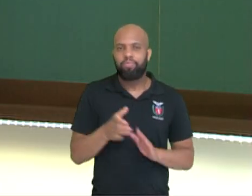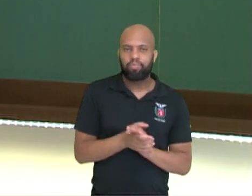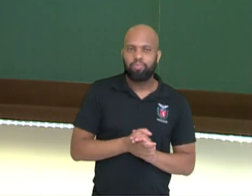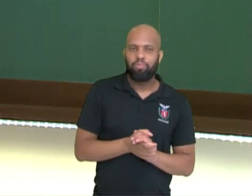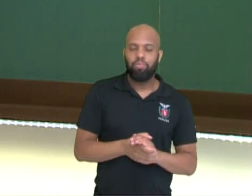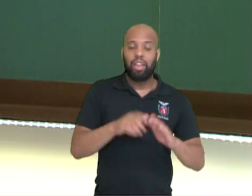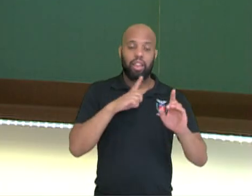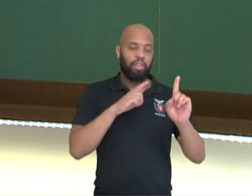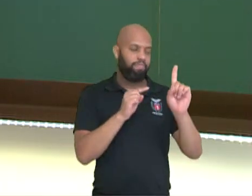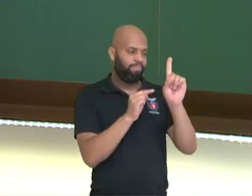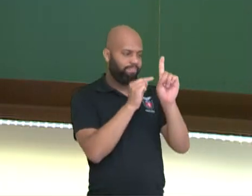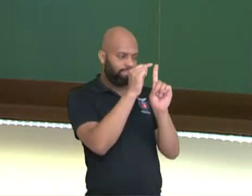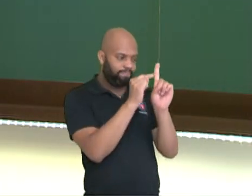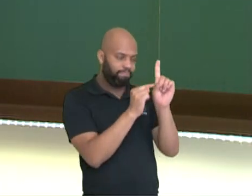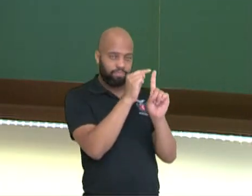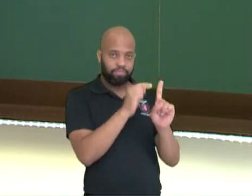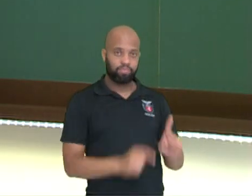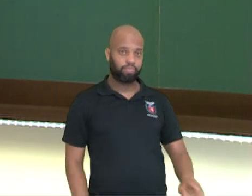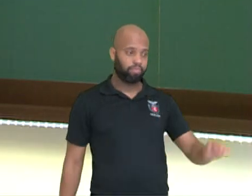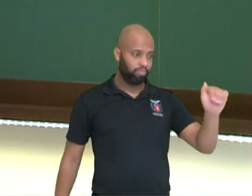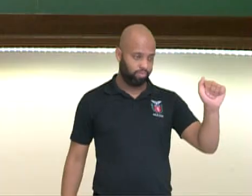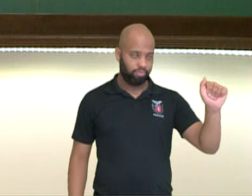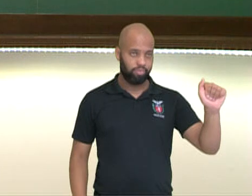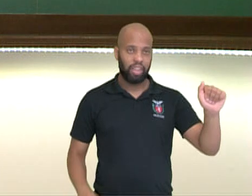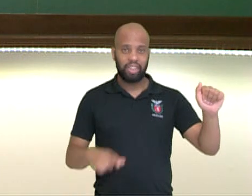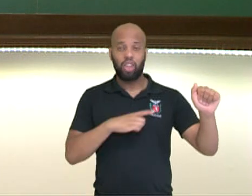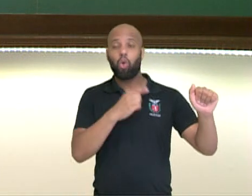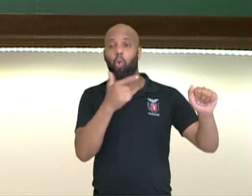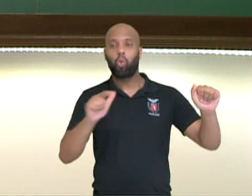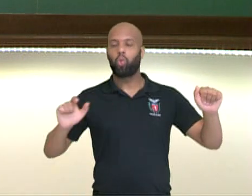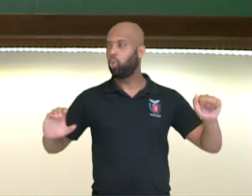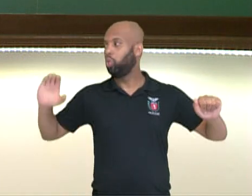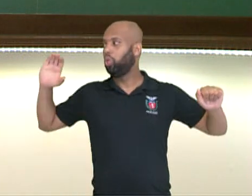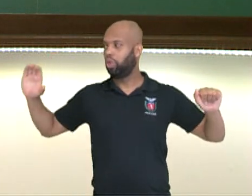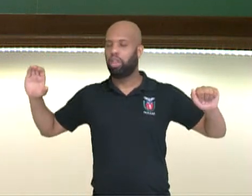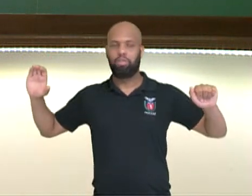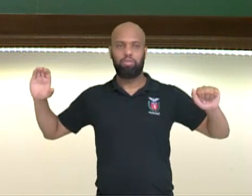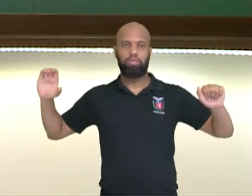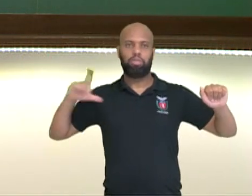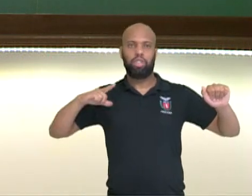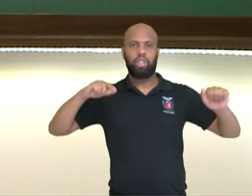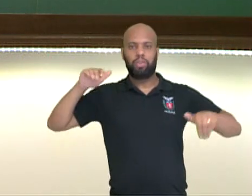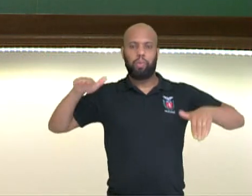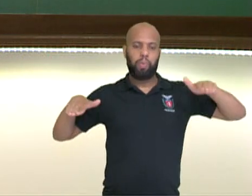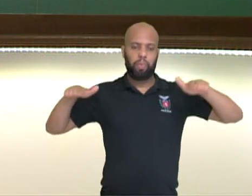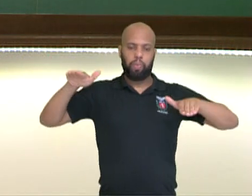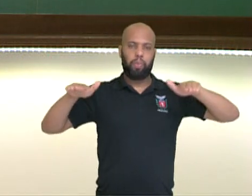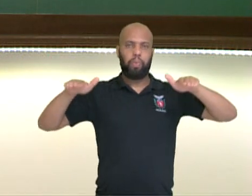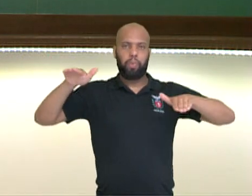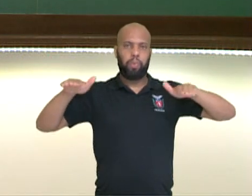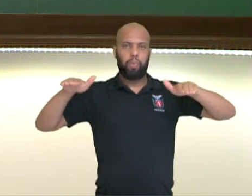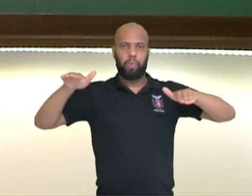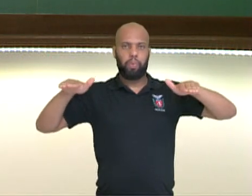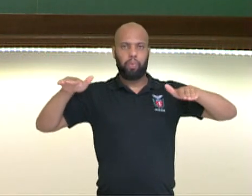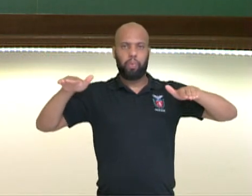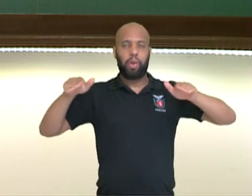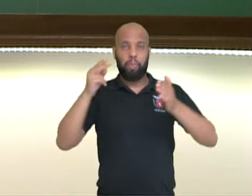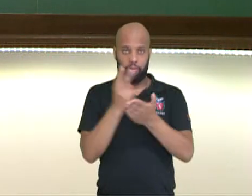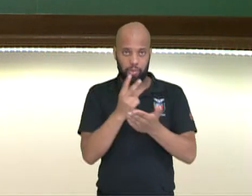mesmo termômetro A entrar em equilíbrio térmico com o material C, que estava em equilíbrio térmico também com o material